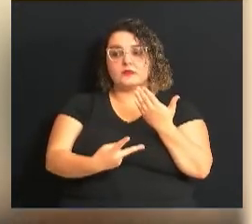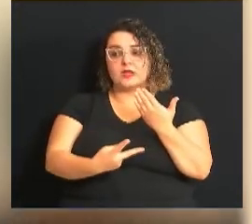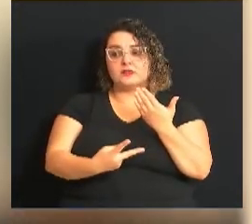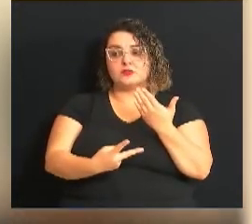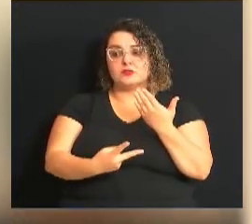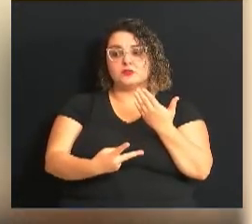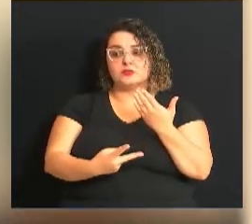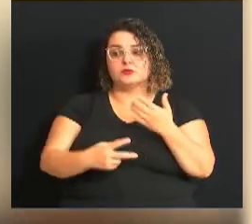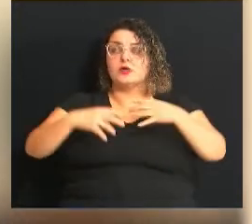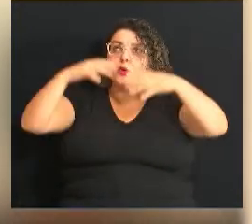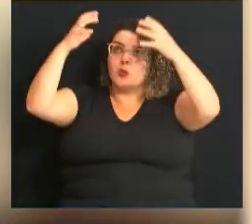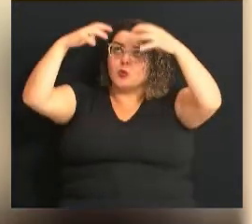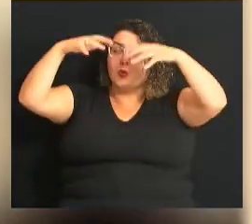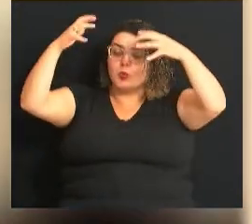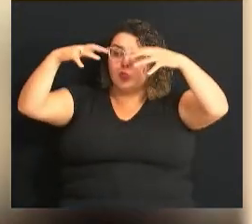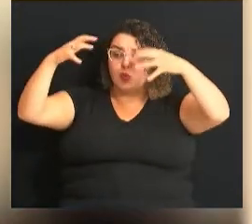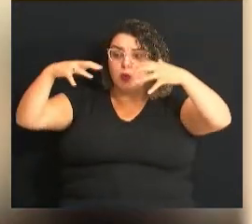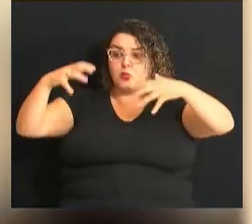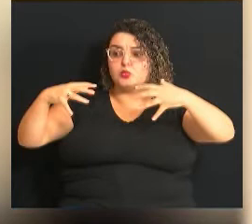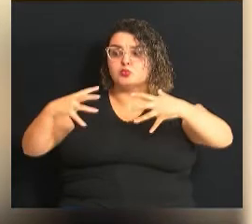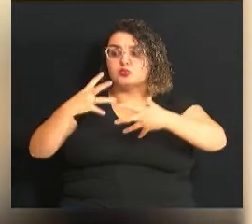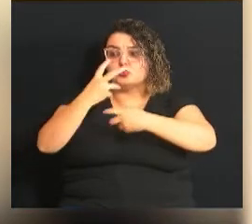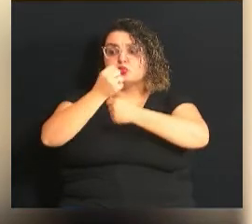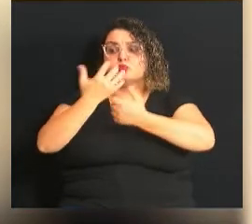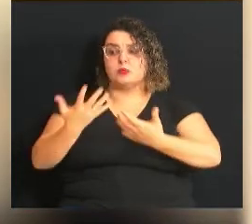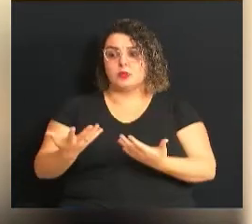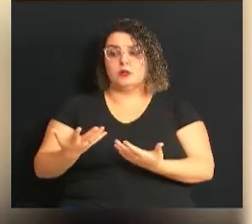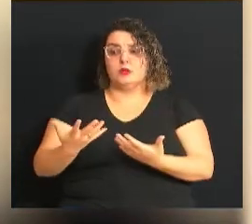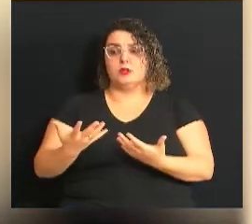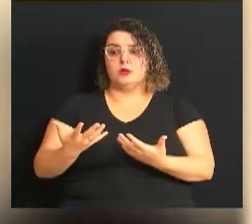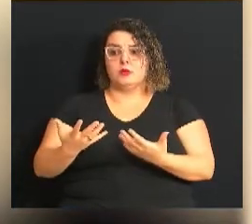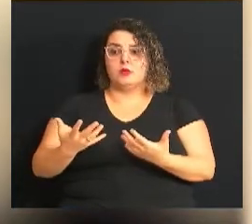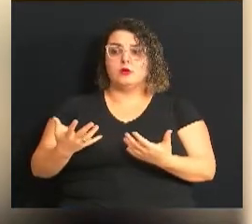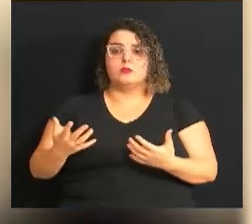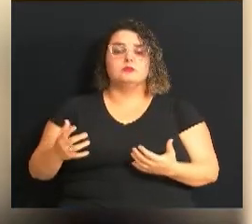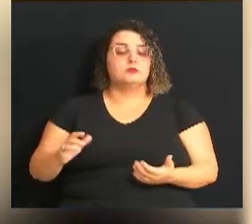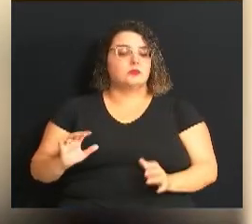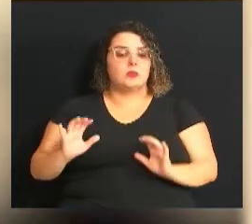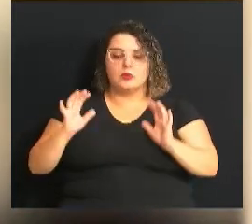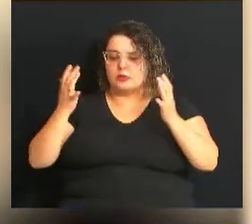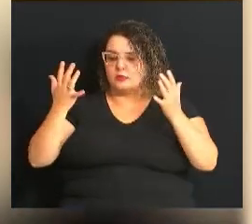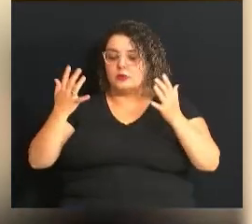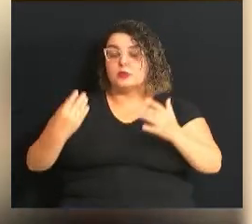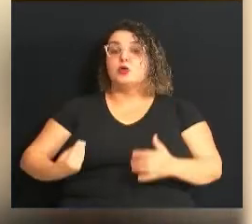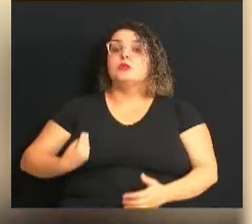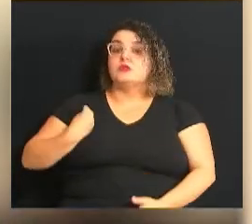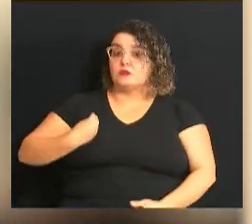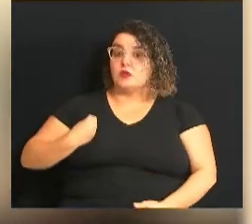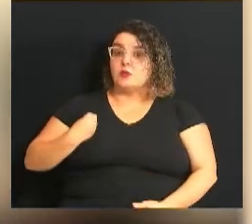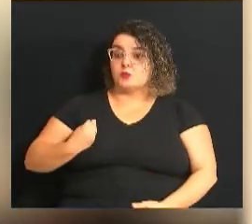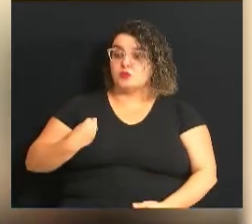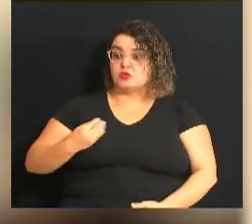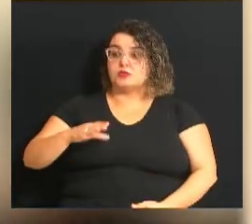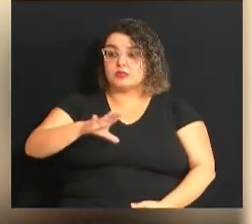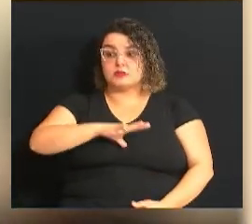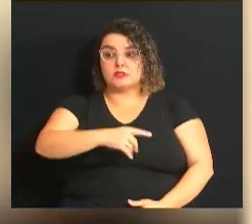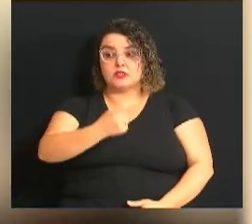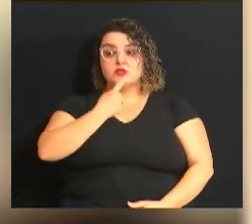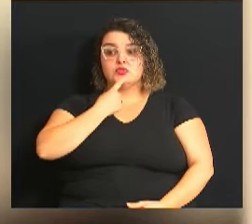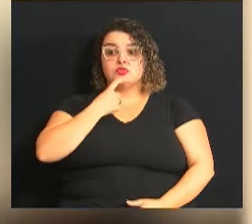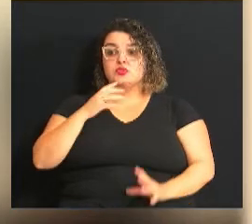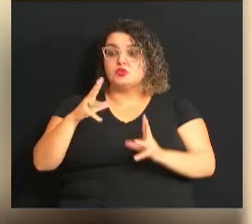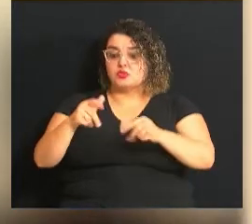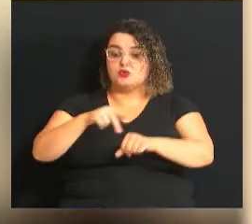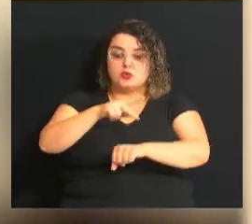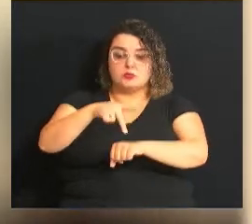das chuvas, das fortes chuvas, os eventos extremos, eventos climáticos, como estamos vivendo na cidade de Campinas e em todo o país, em